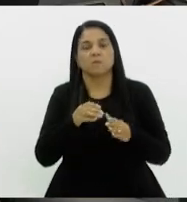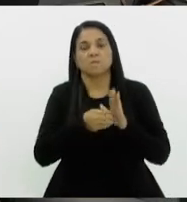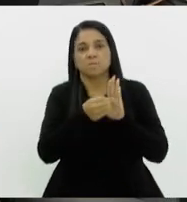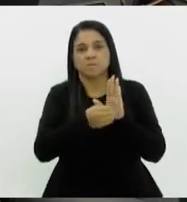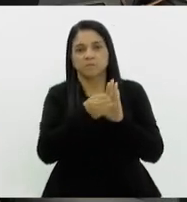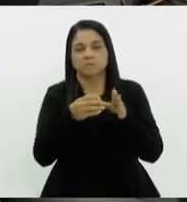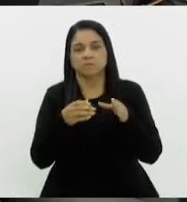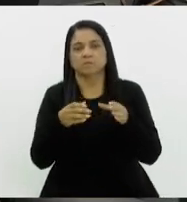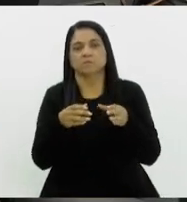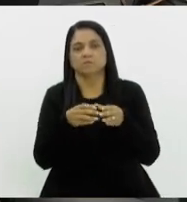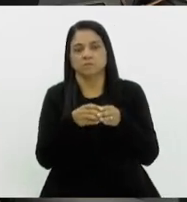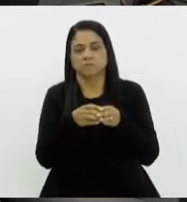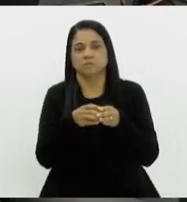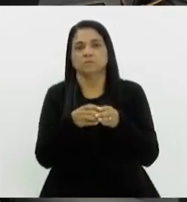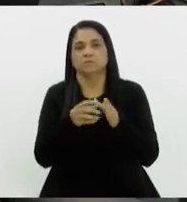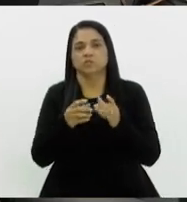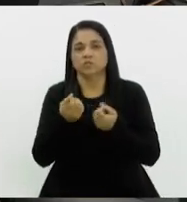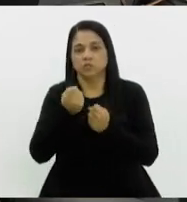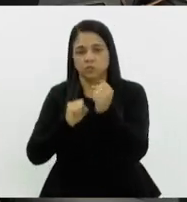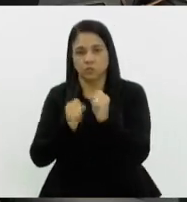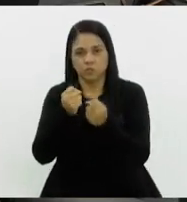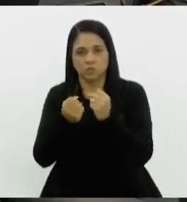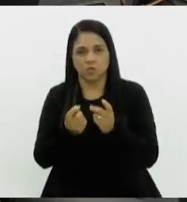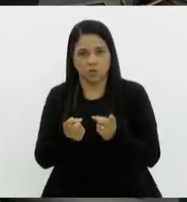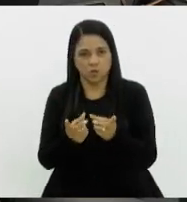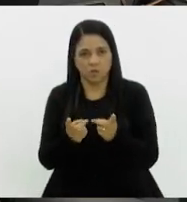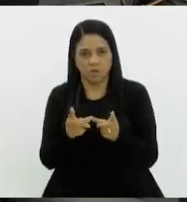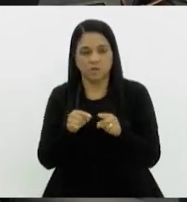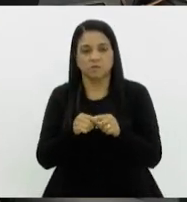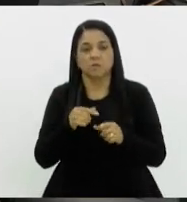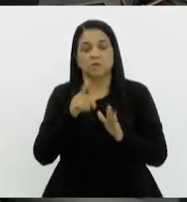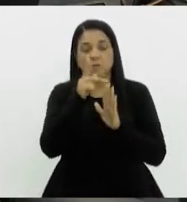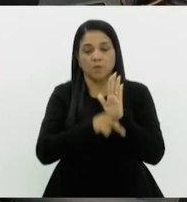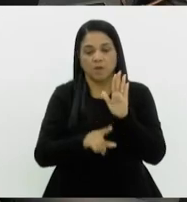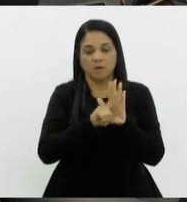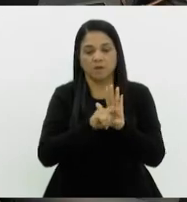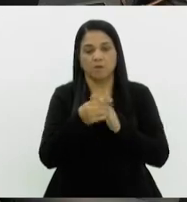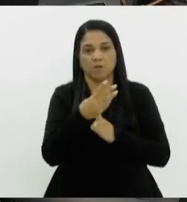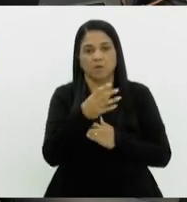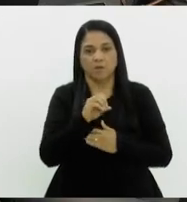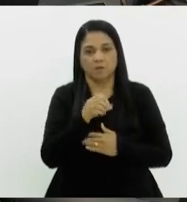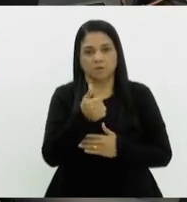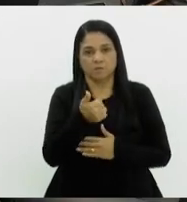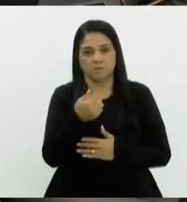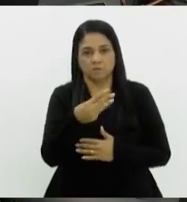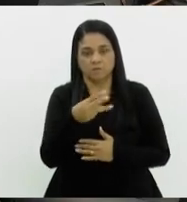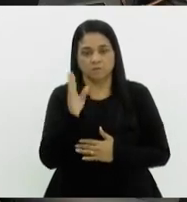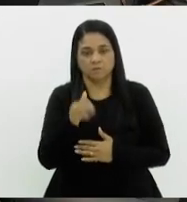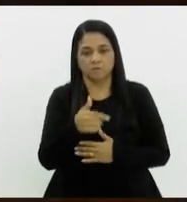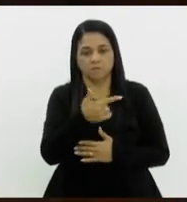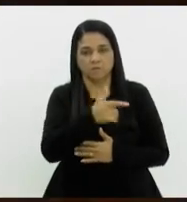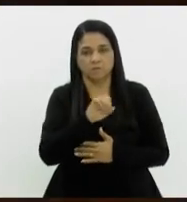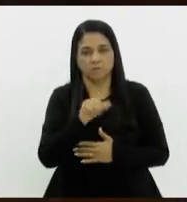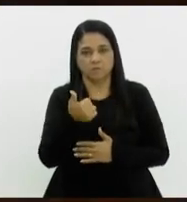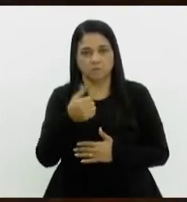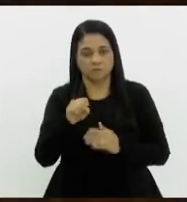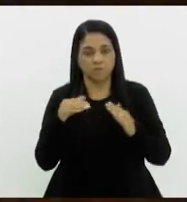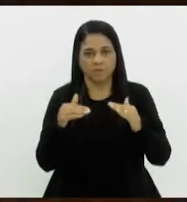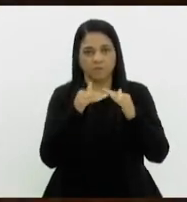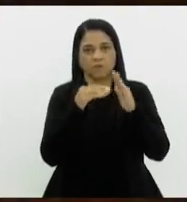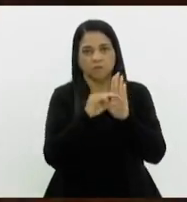e Comércio ao projeto de lei 4013 de 2018 é favorável com emendas, concluindo